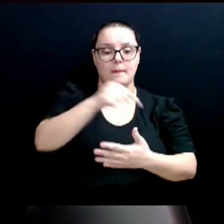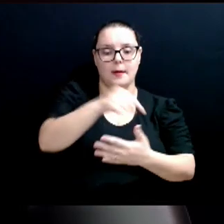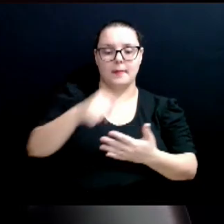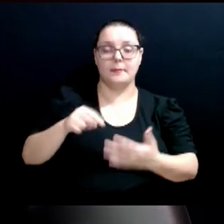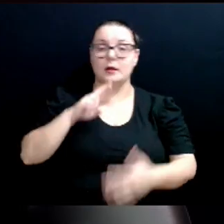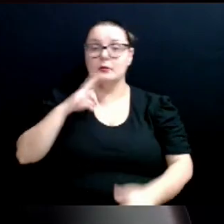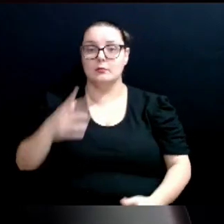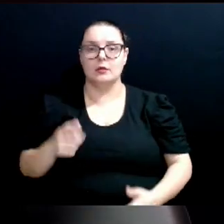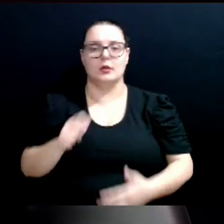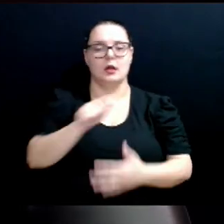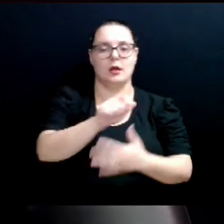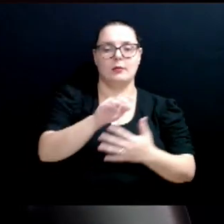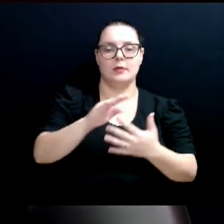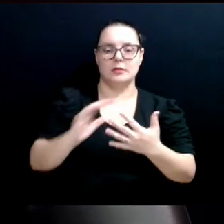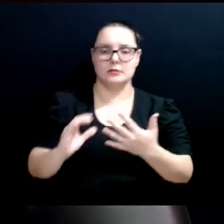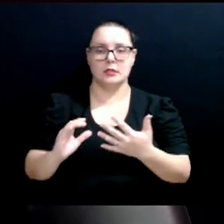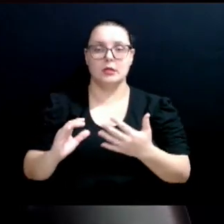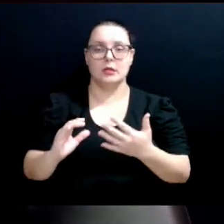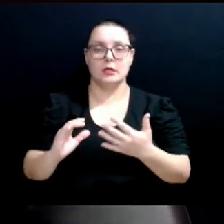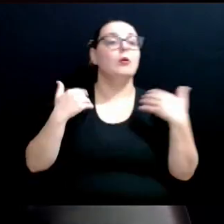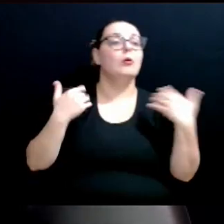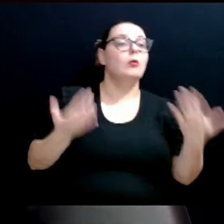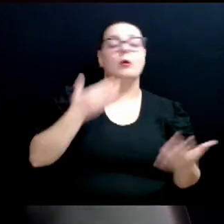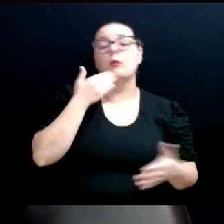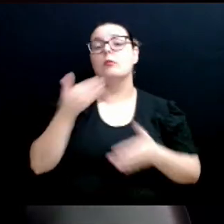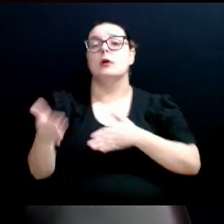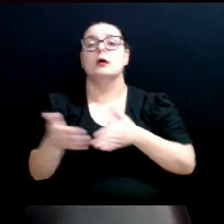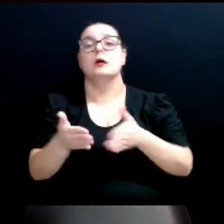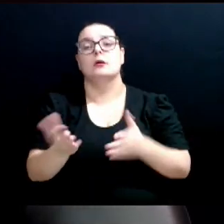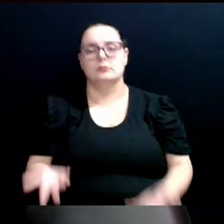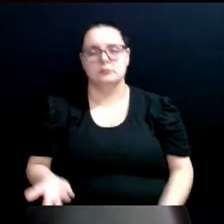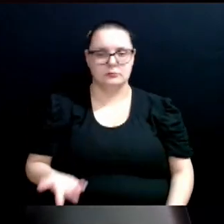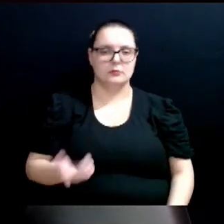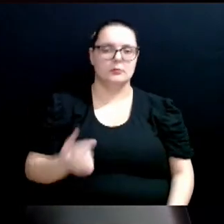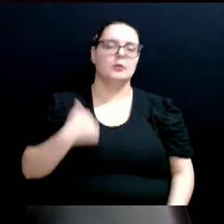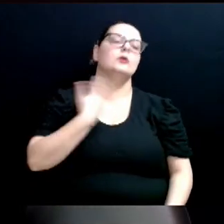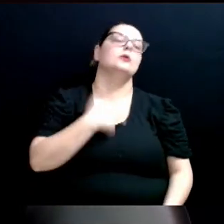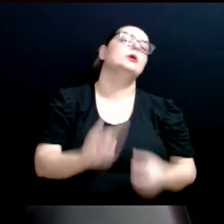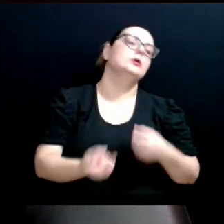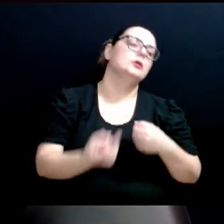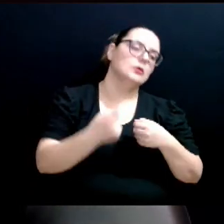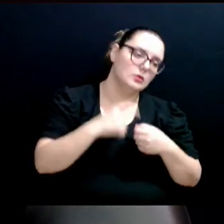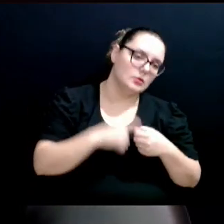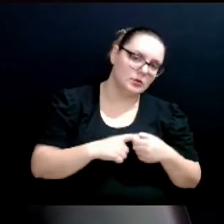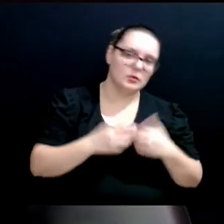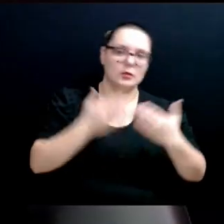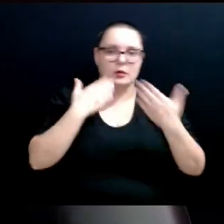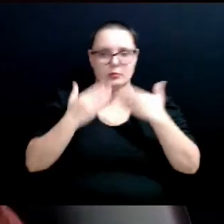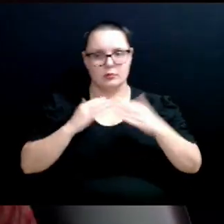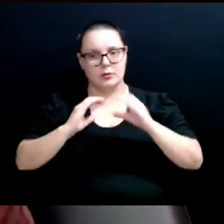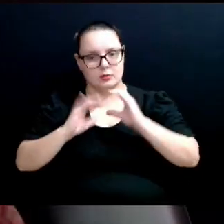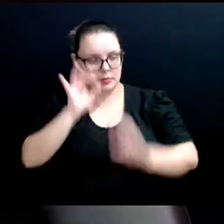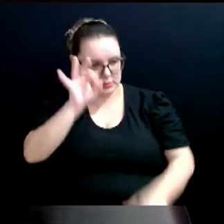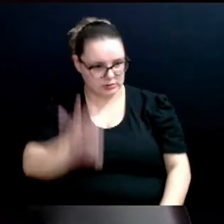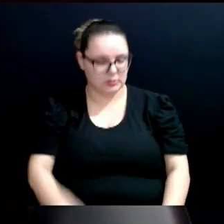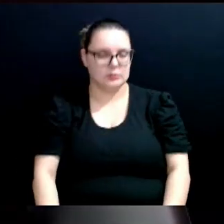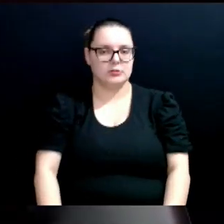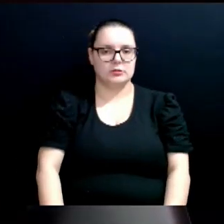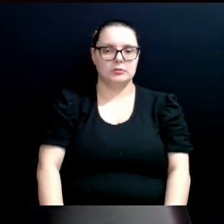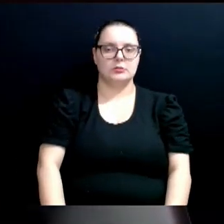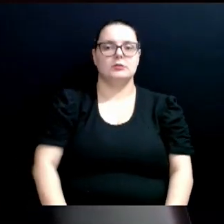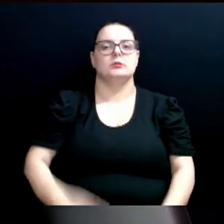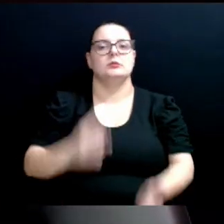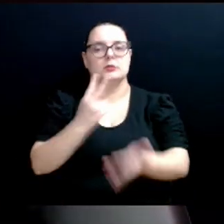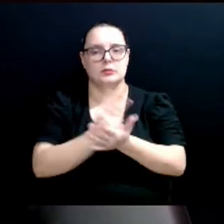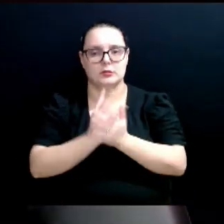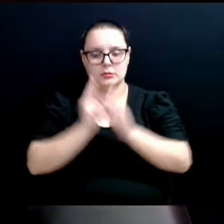C. Qual você acha que é o melhor caminho? A gente volta de novo para um diálogo e uma comunicação assertiva. Então, é sempre voltar para si,